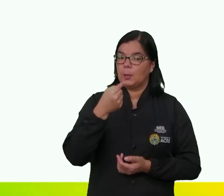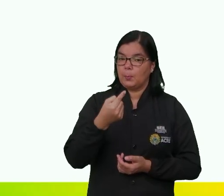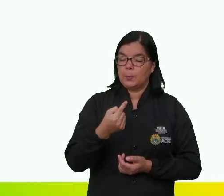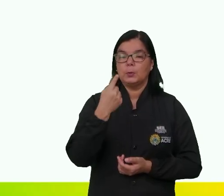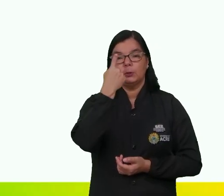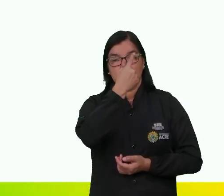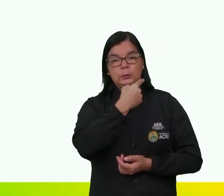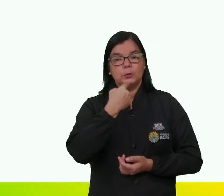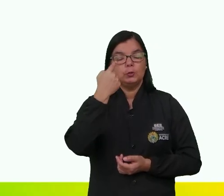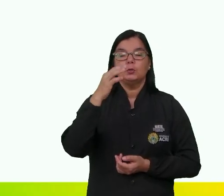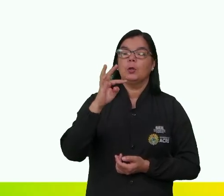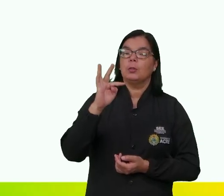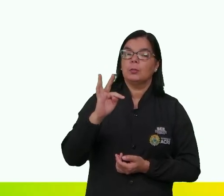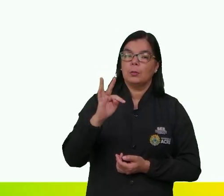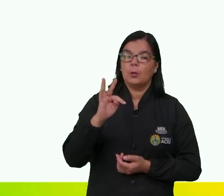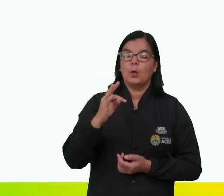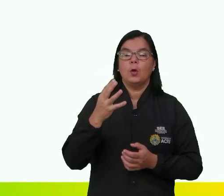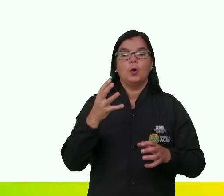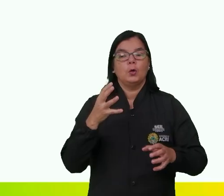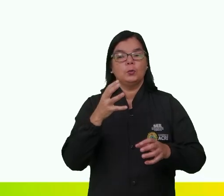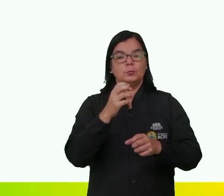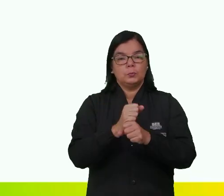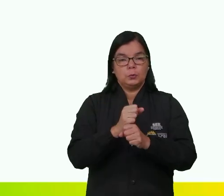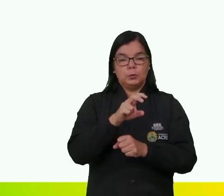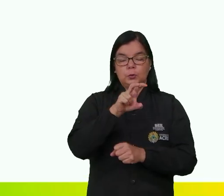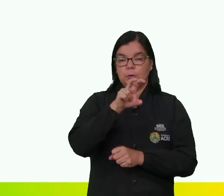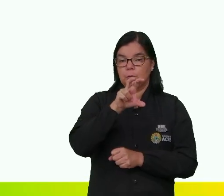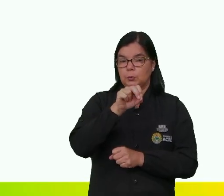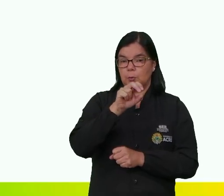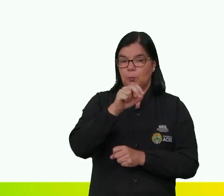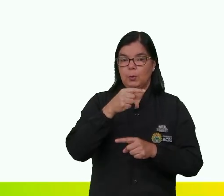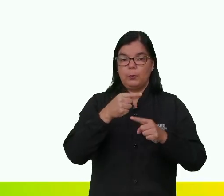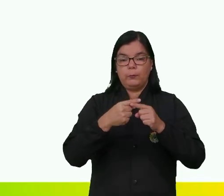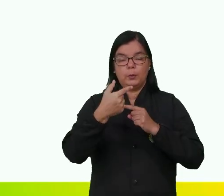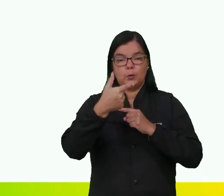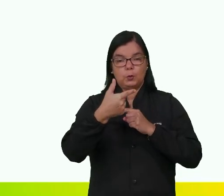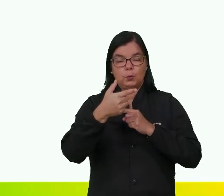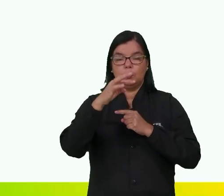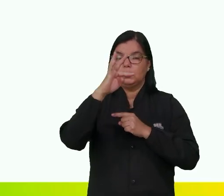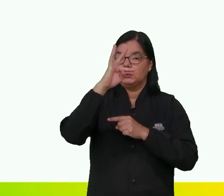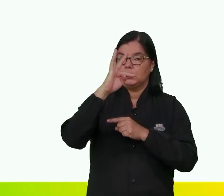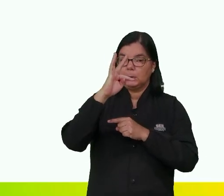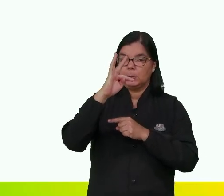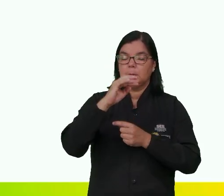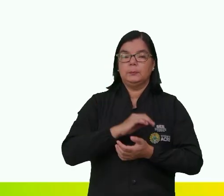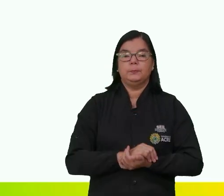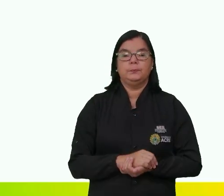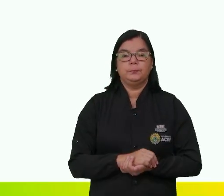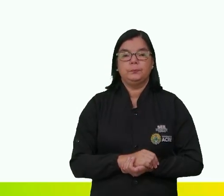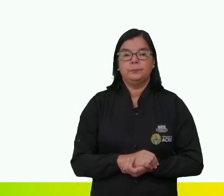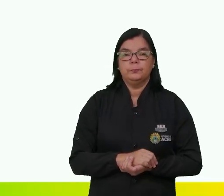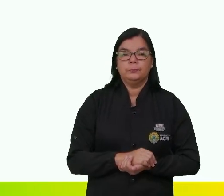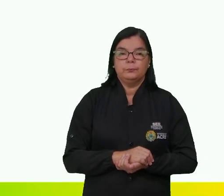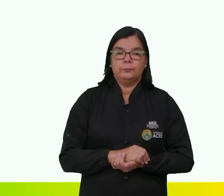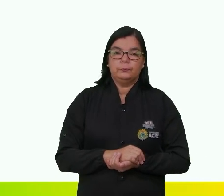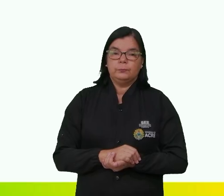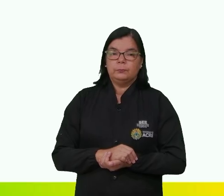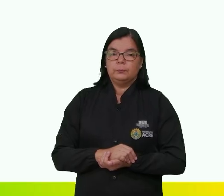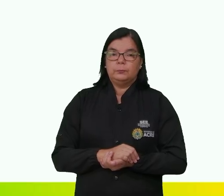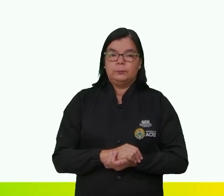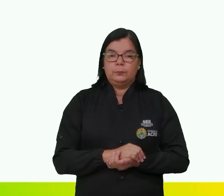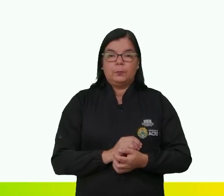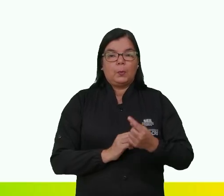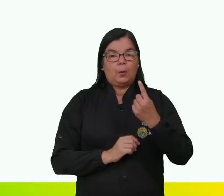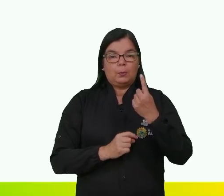horas, nós teremos um total de 50 vezes 2 elevado a t indivíduos. De novo, olha, em